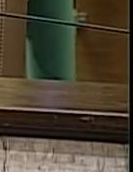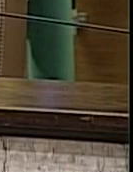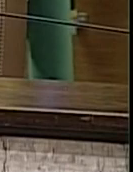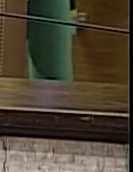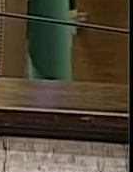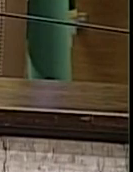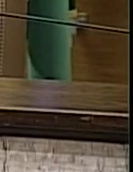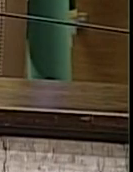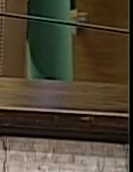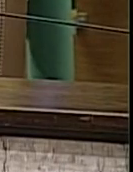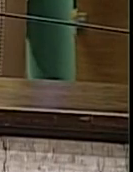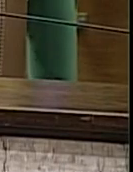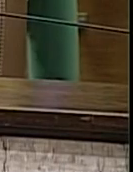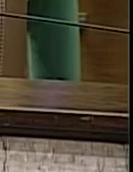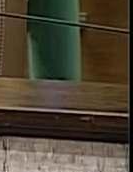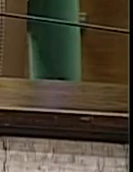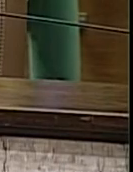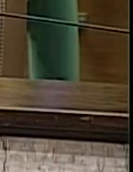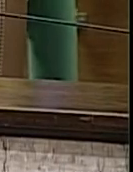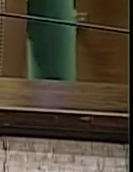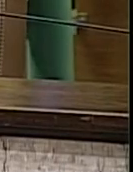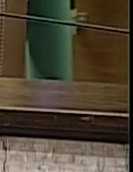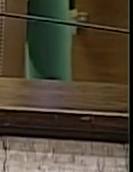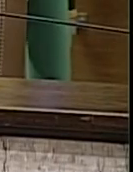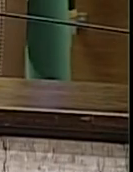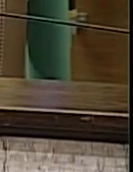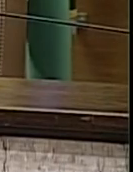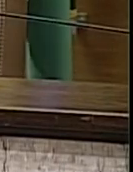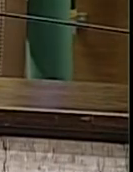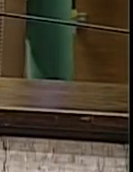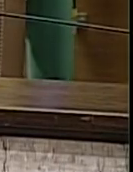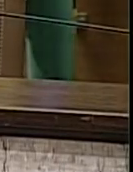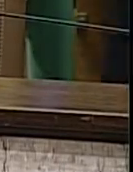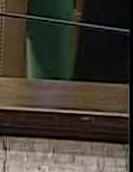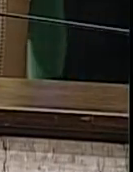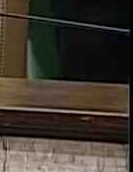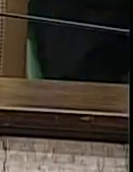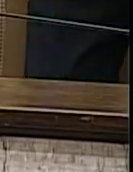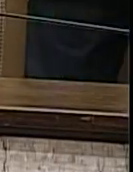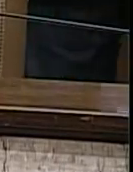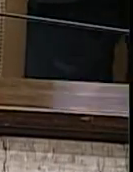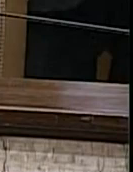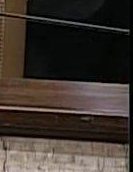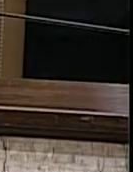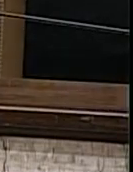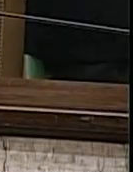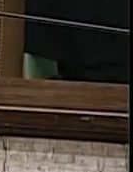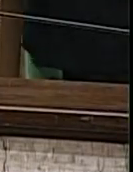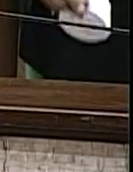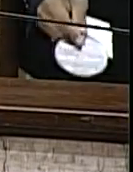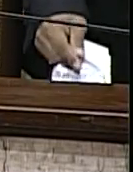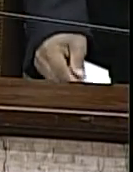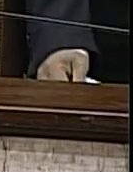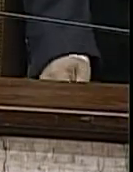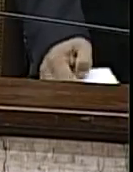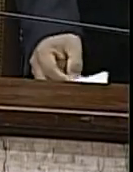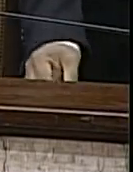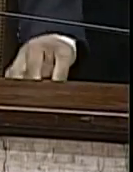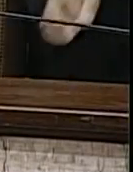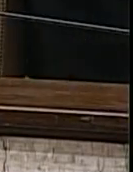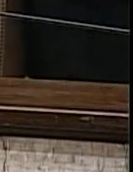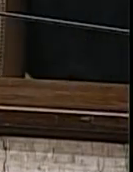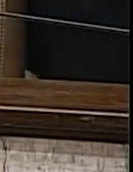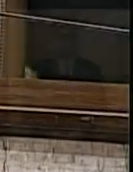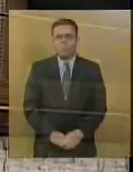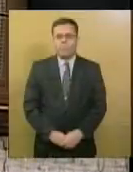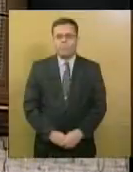sua prática pedagógica no ensino infantil na rede pública. Requerimento 1148, de autoria